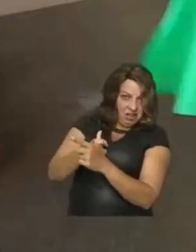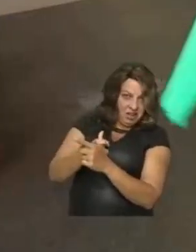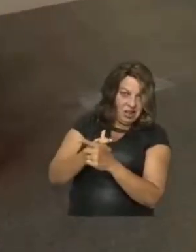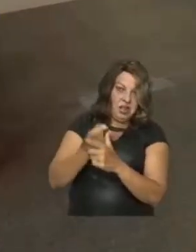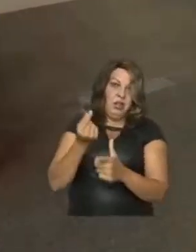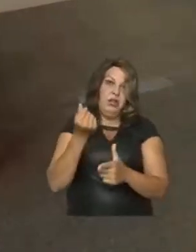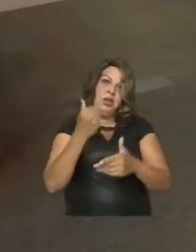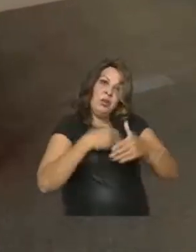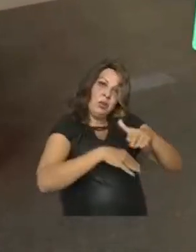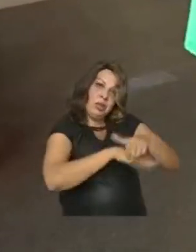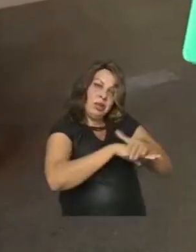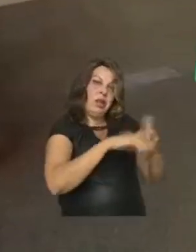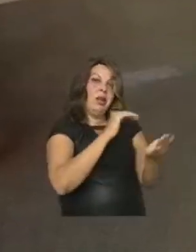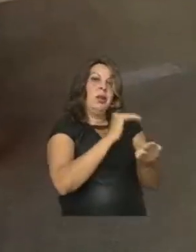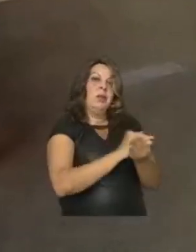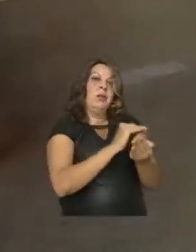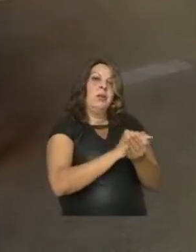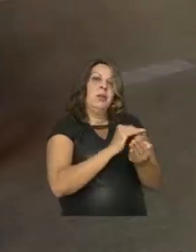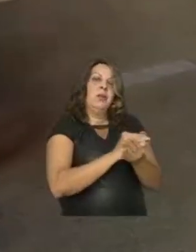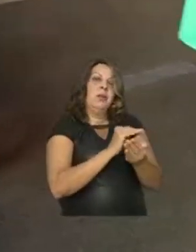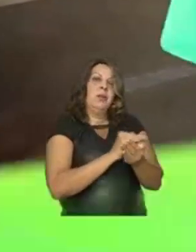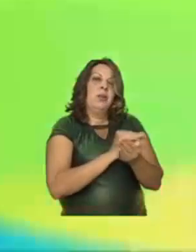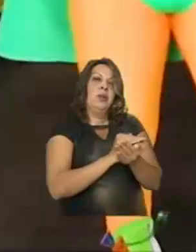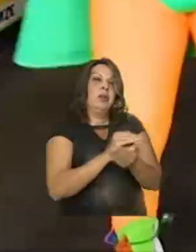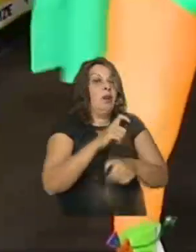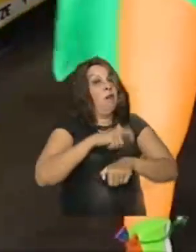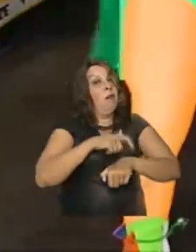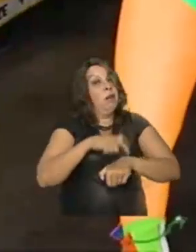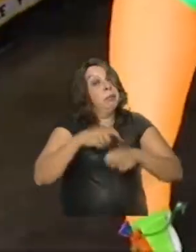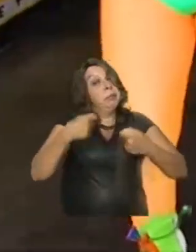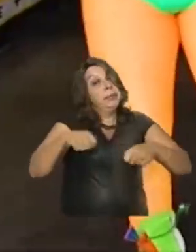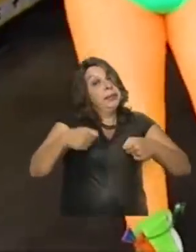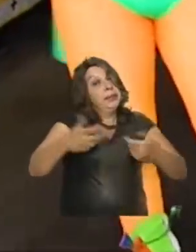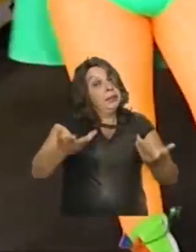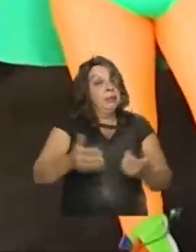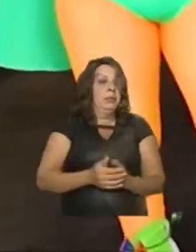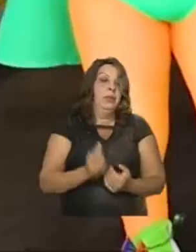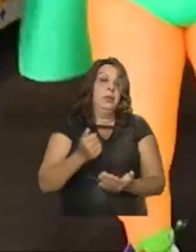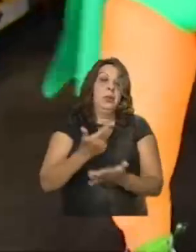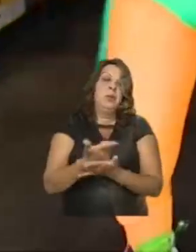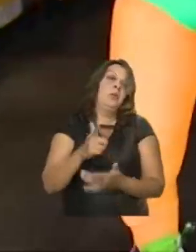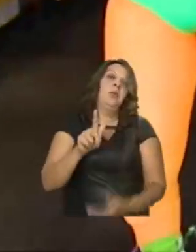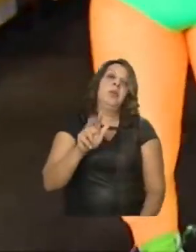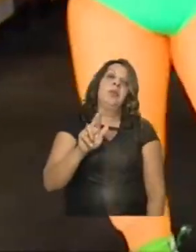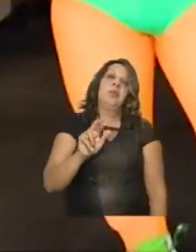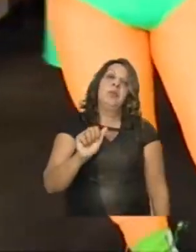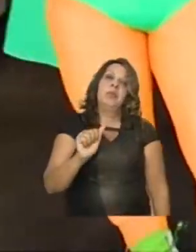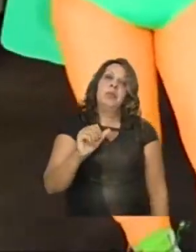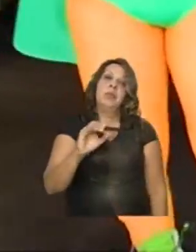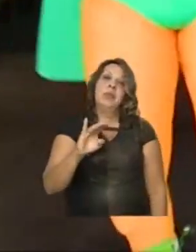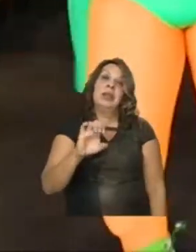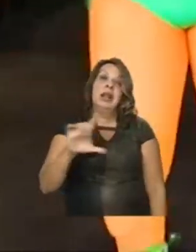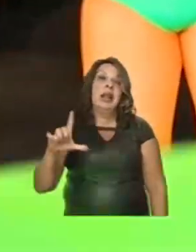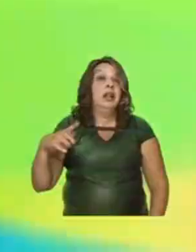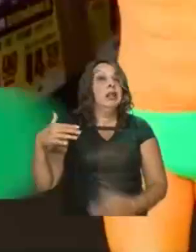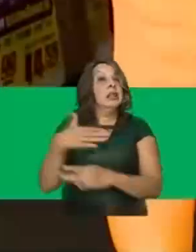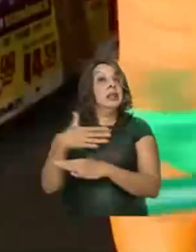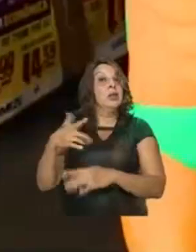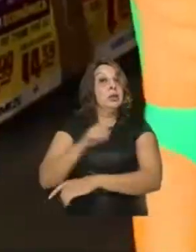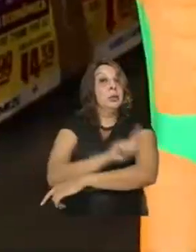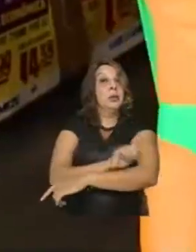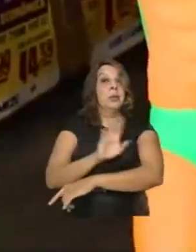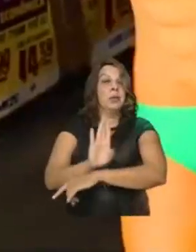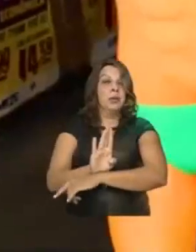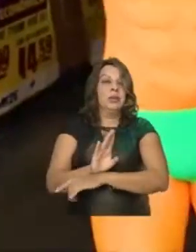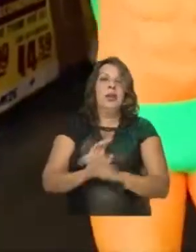guardar o restinho da poupança para algum momento especial aí. Ele garantiu com a Graciele do G Barbosa Atacado do Centro.